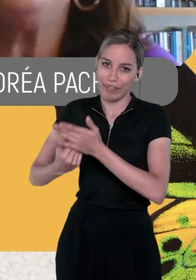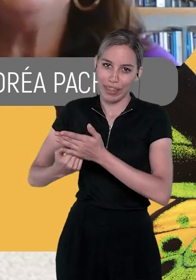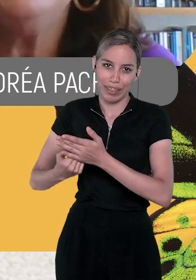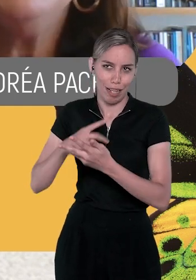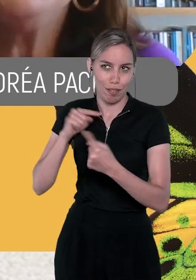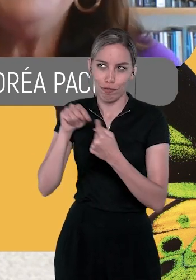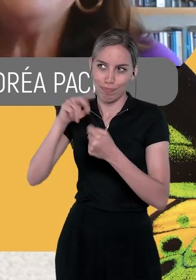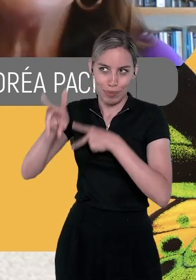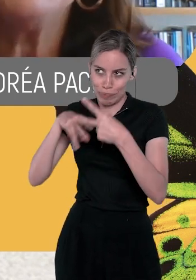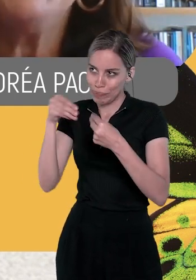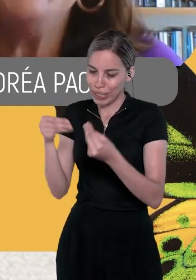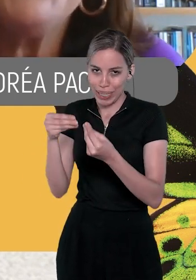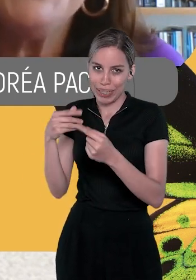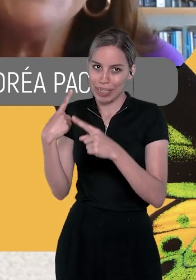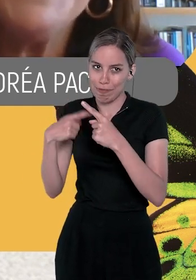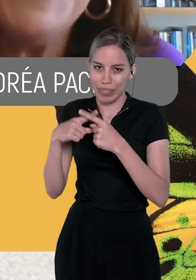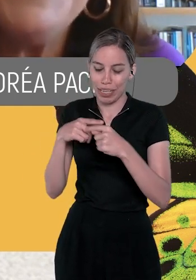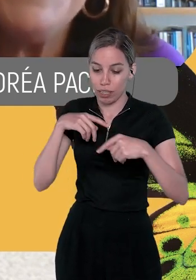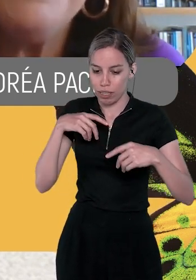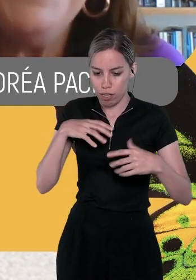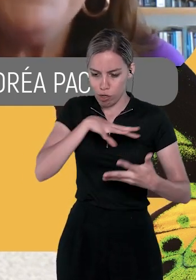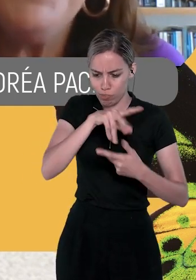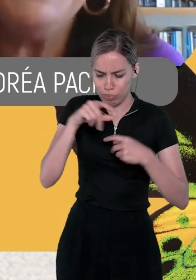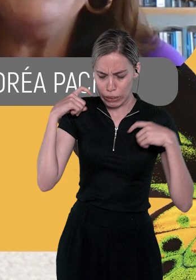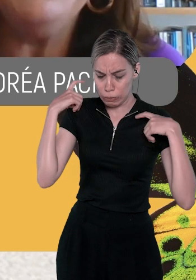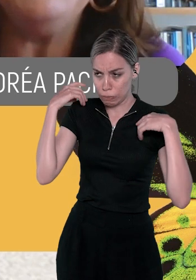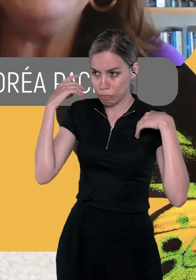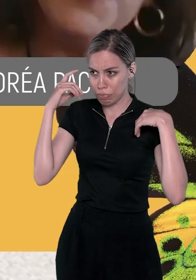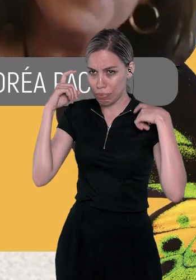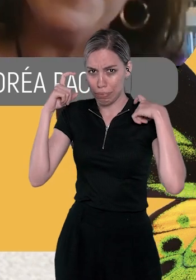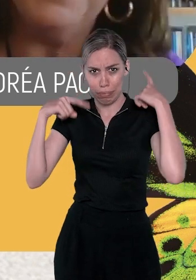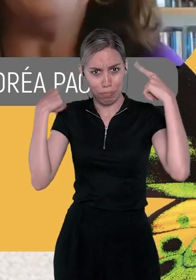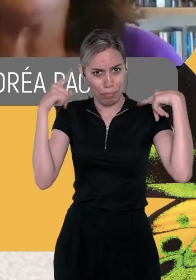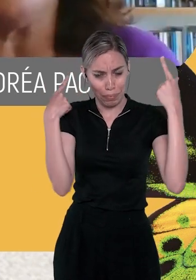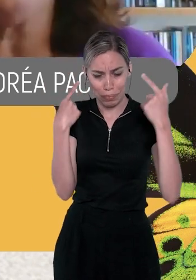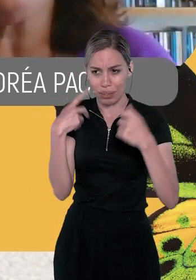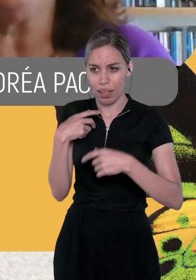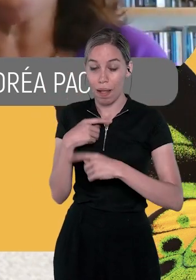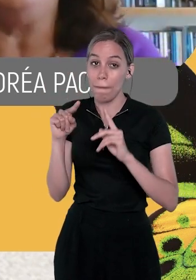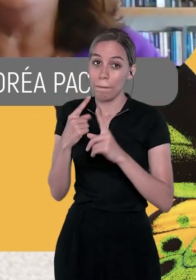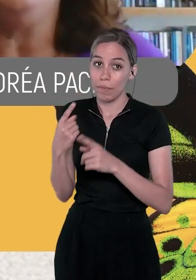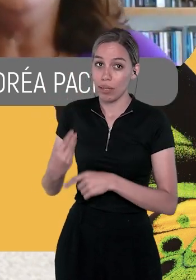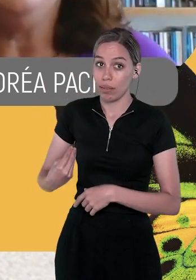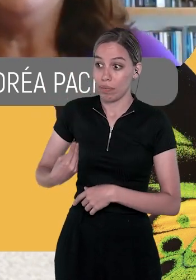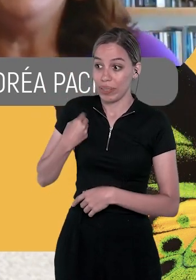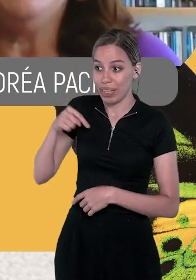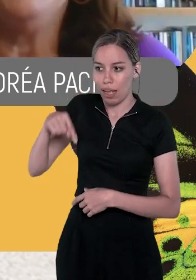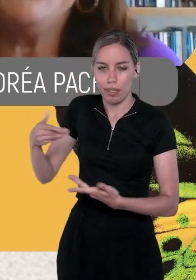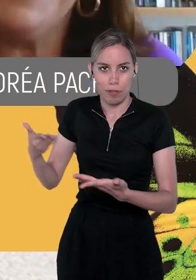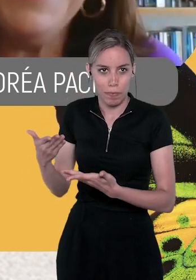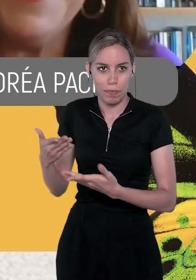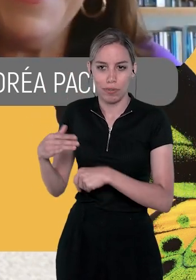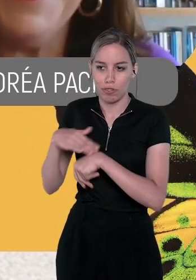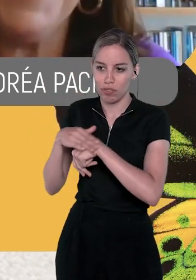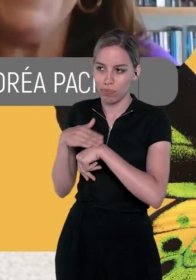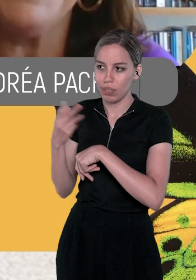presente, no meio dessa loucura toda que a gente vive, o Sérgio, poder conversar com você aqui, com